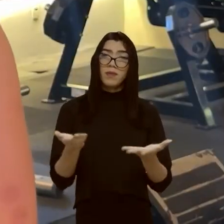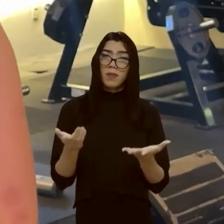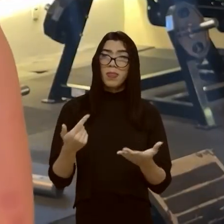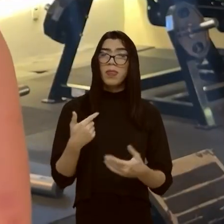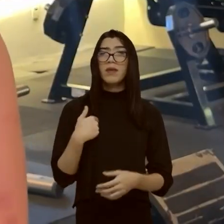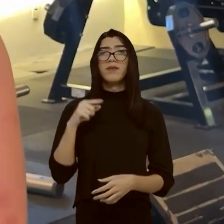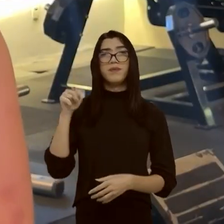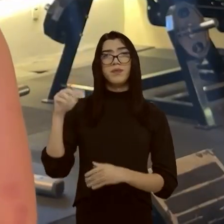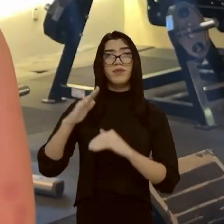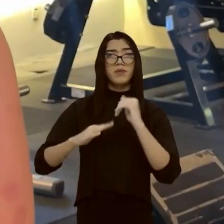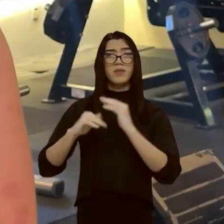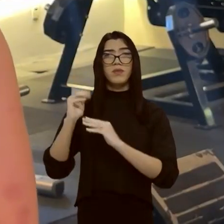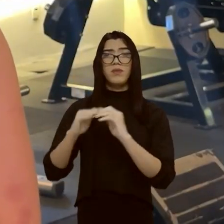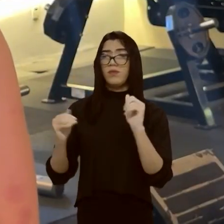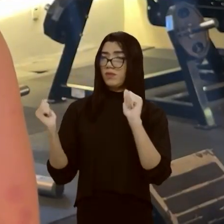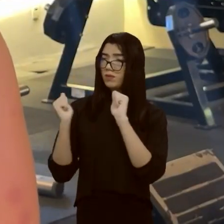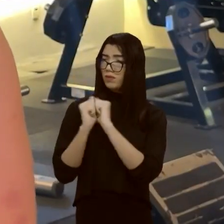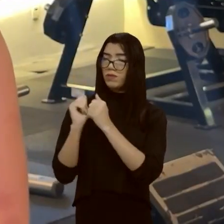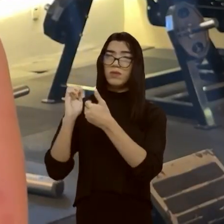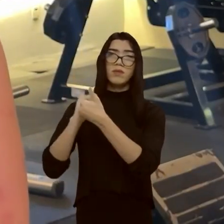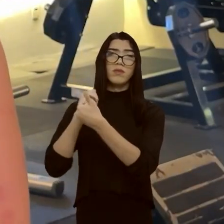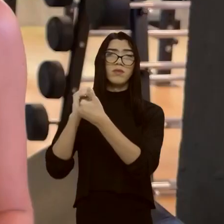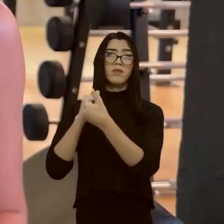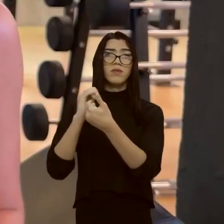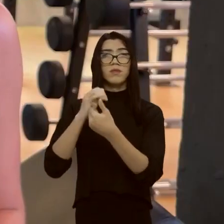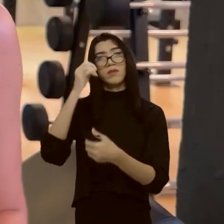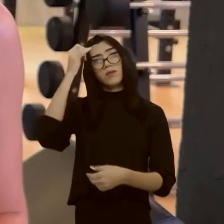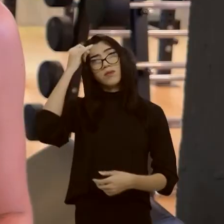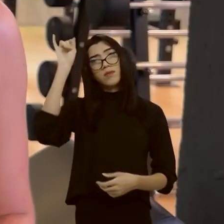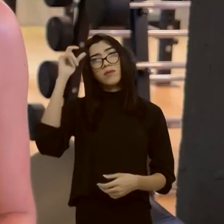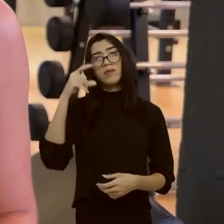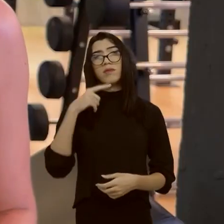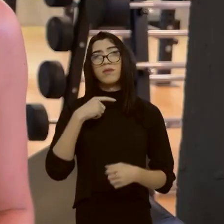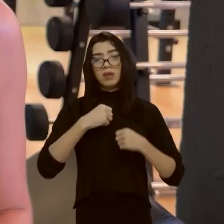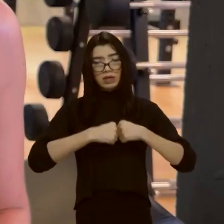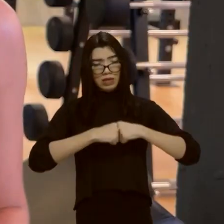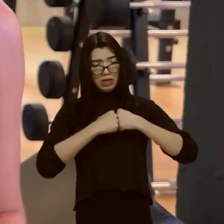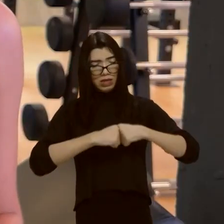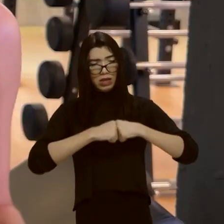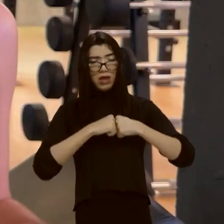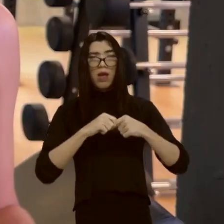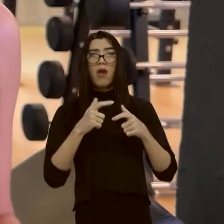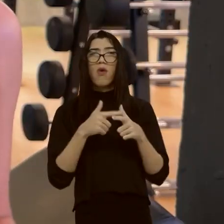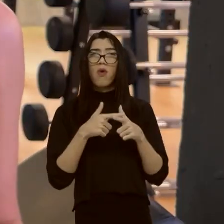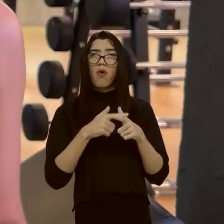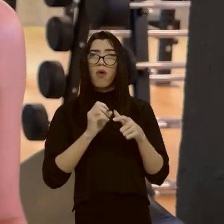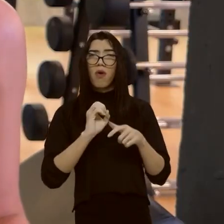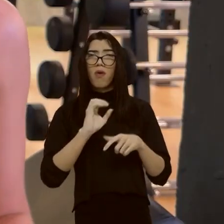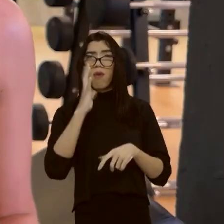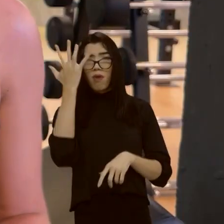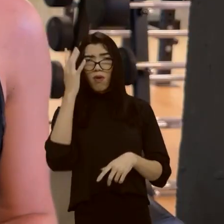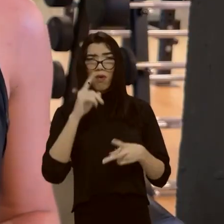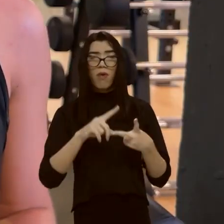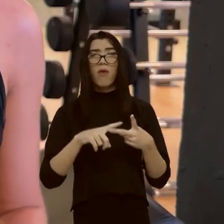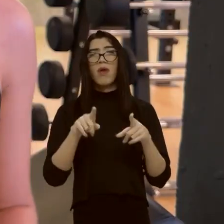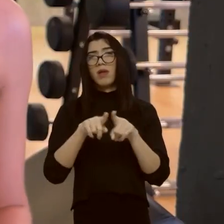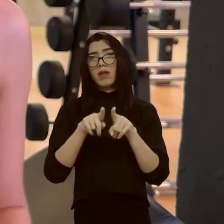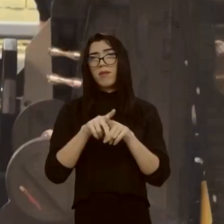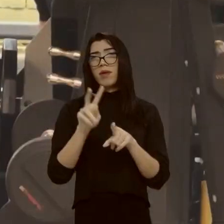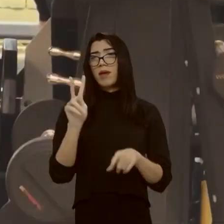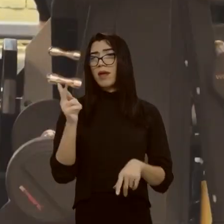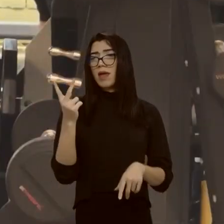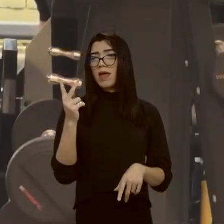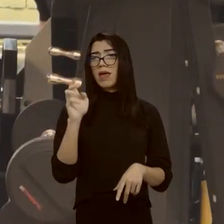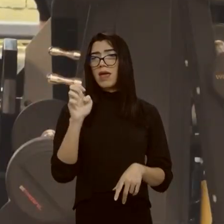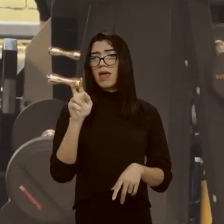com um profissional ao meu lado, para evitar, né, o surgimento de lesões, mas também para evitar a questão das hérnias